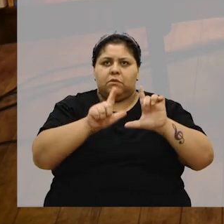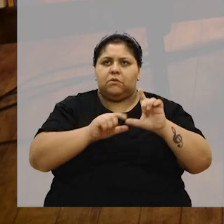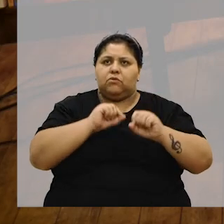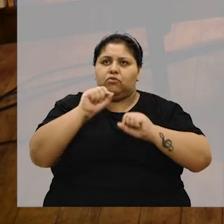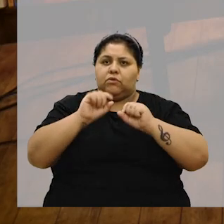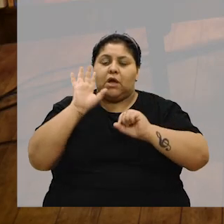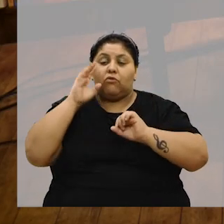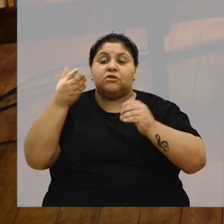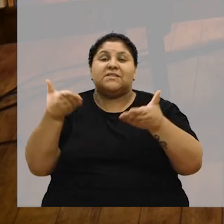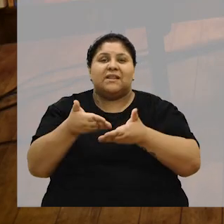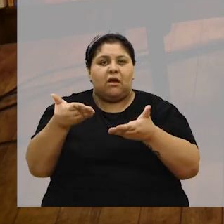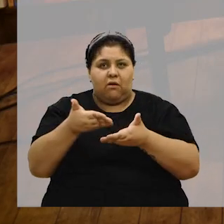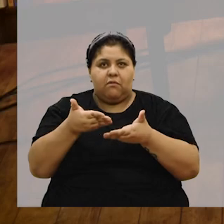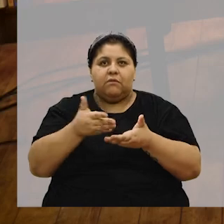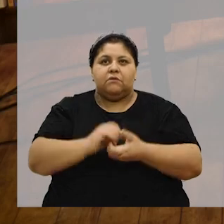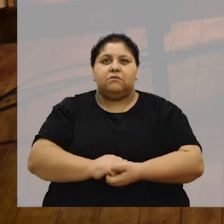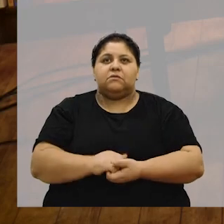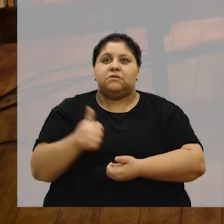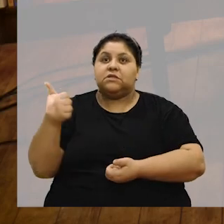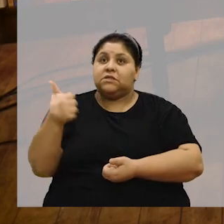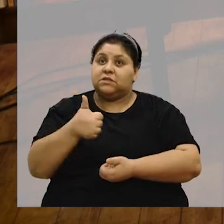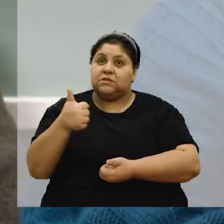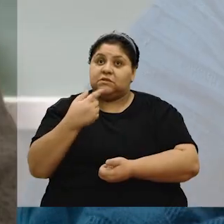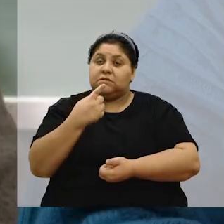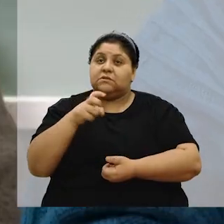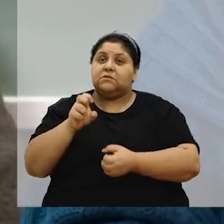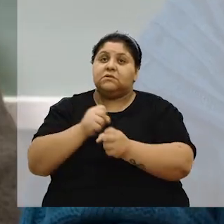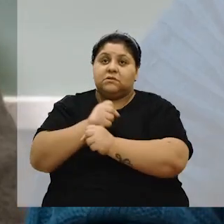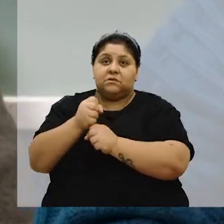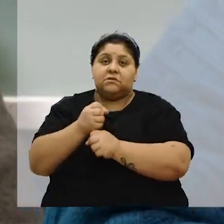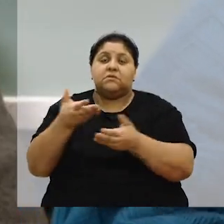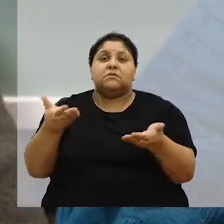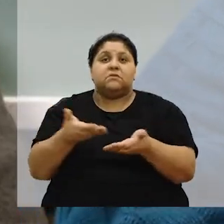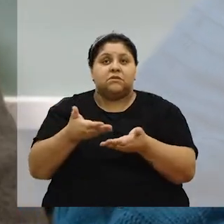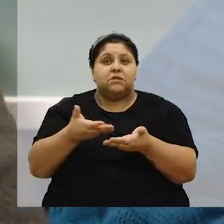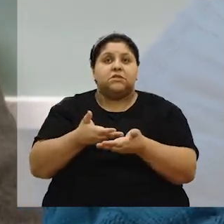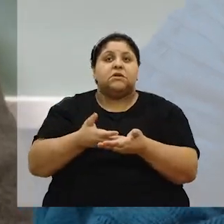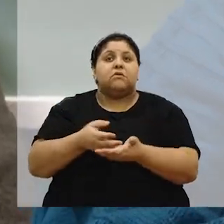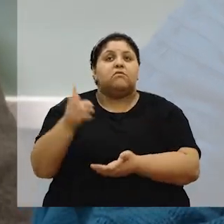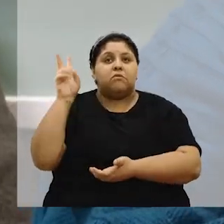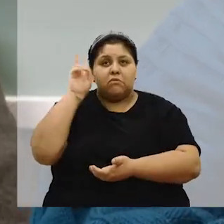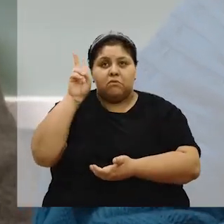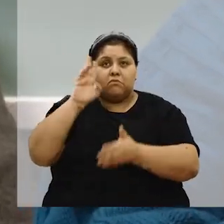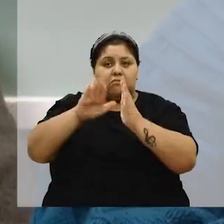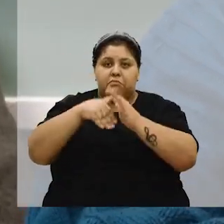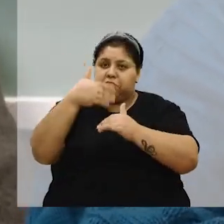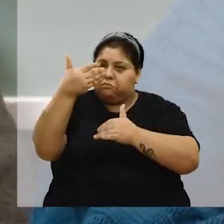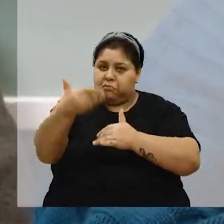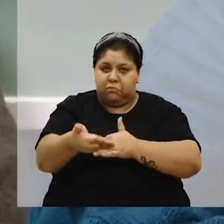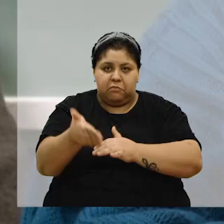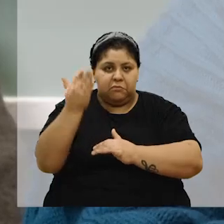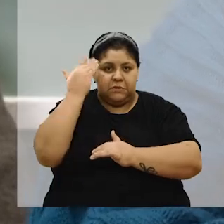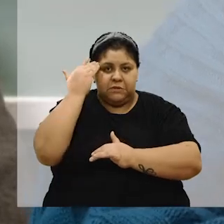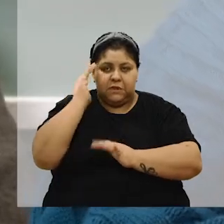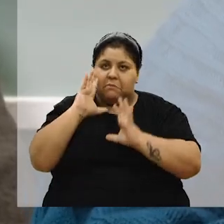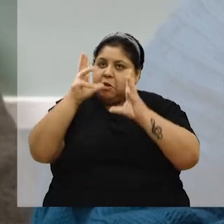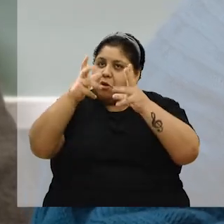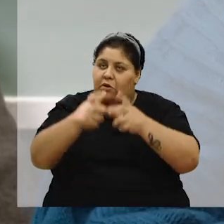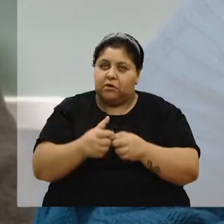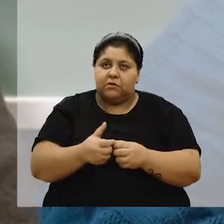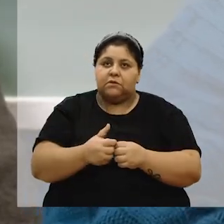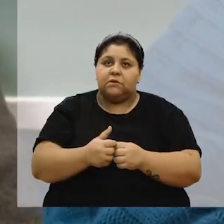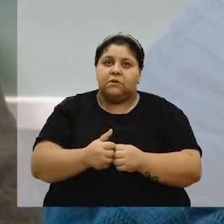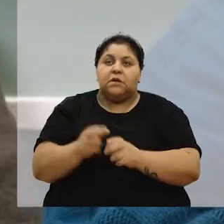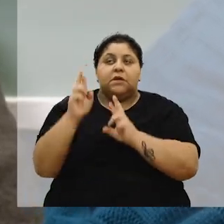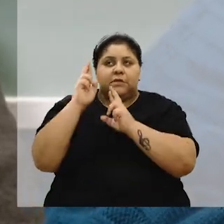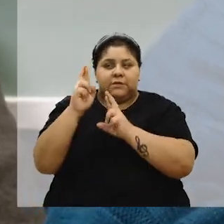esse programa do que está se desenhando. Então, realmente, esses primeiros 15 anos já tem uma boa história. Os próximos, sabe-se